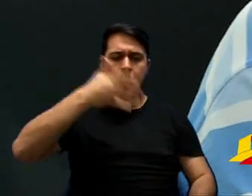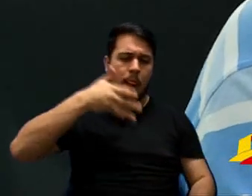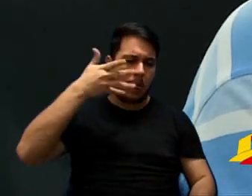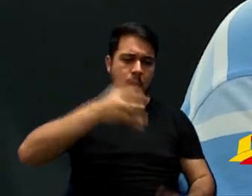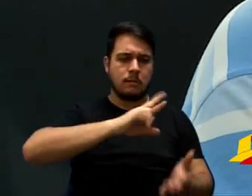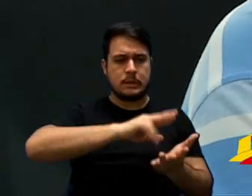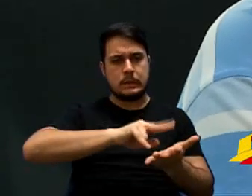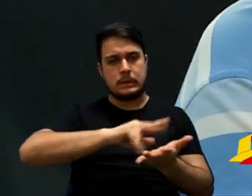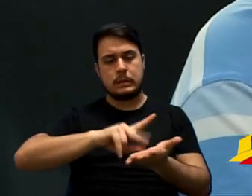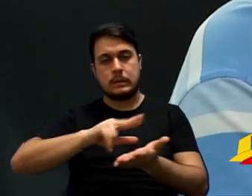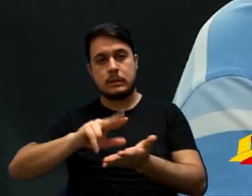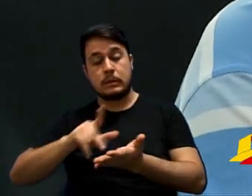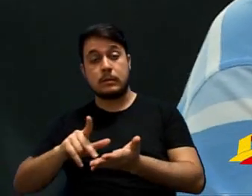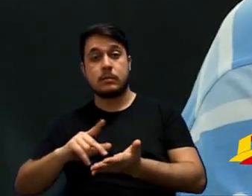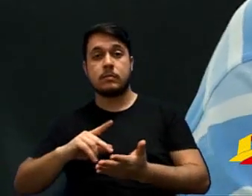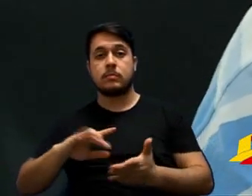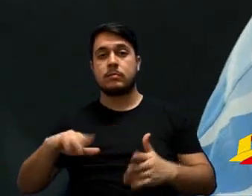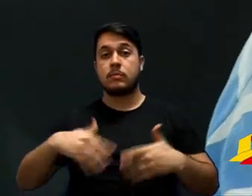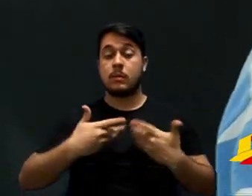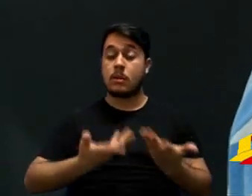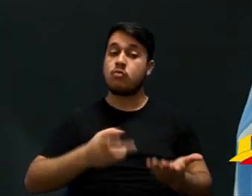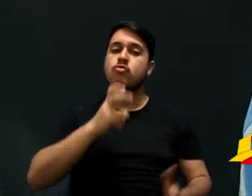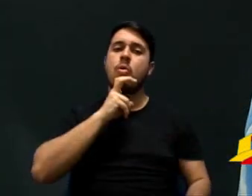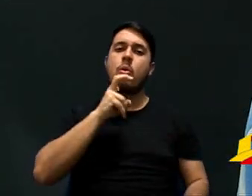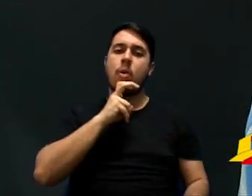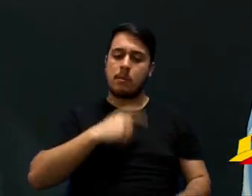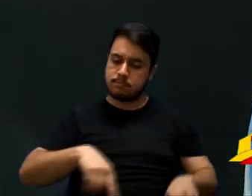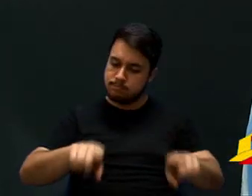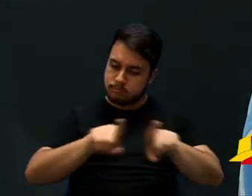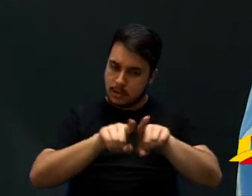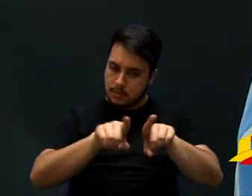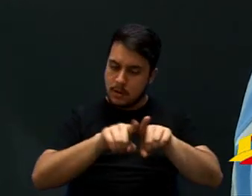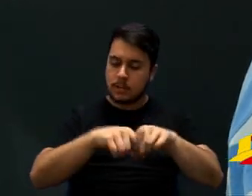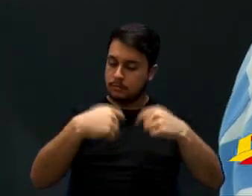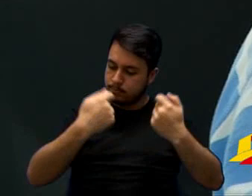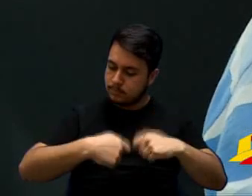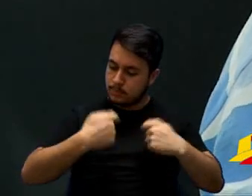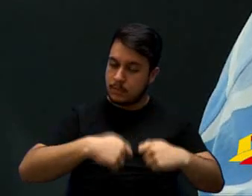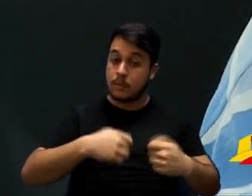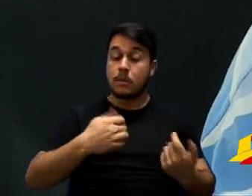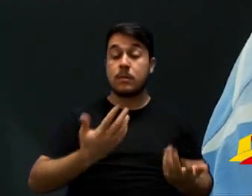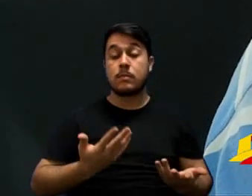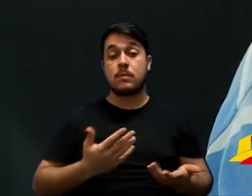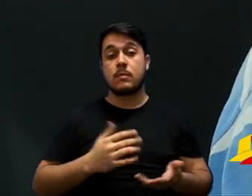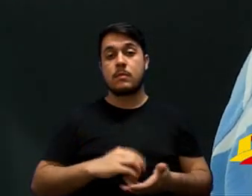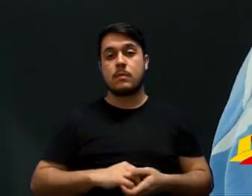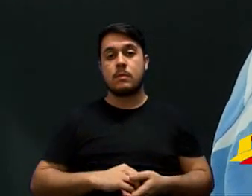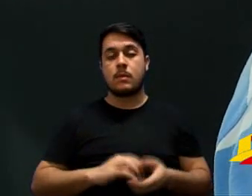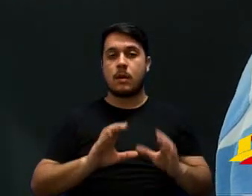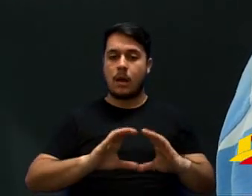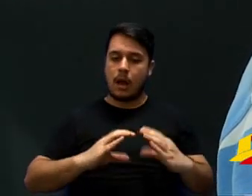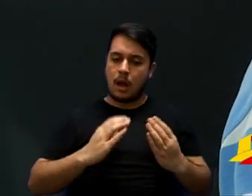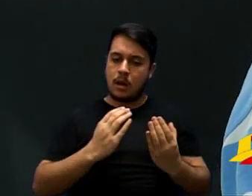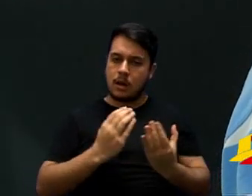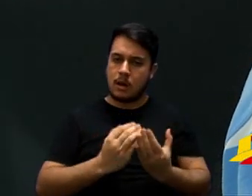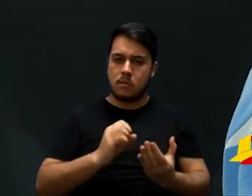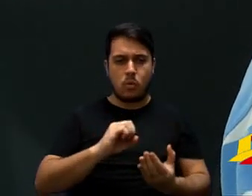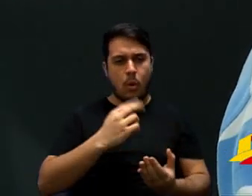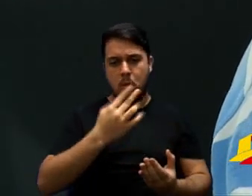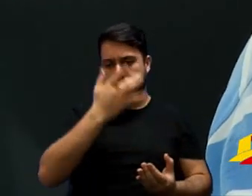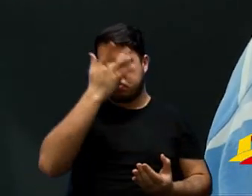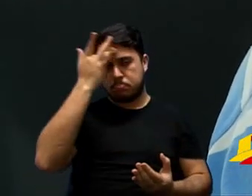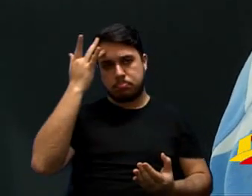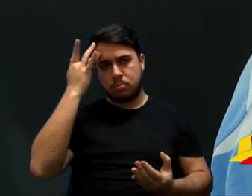isso tem que ser feito pra sorocaba também porque vai nos atingir então eu acho que a câmara alguém tem que organizar um